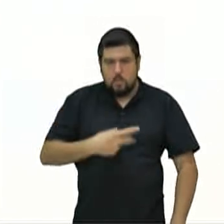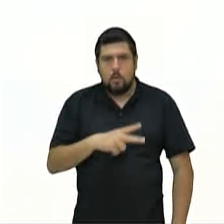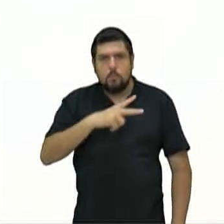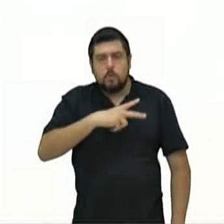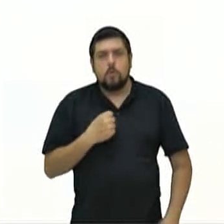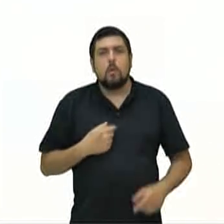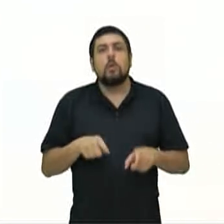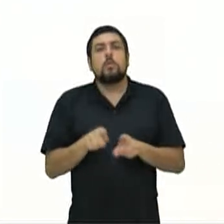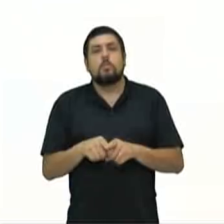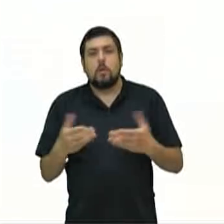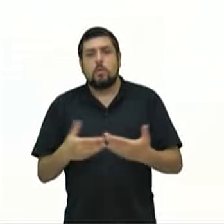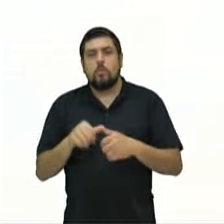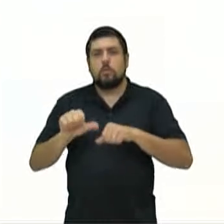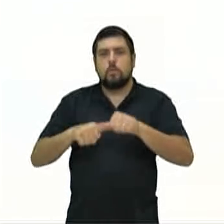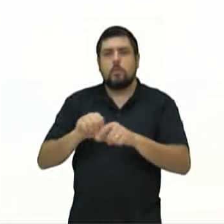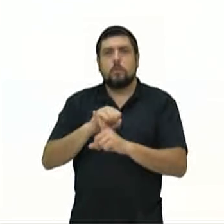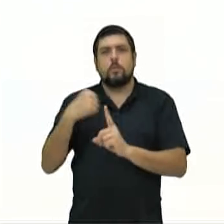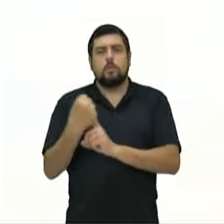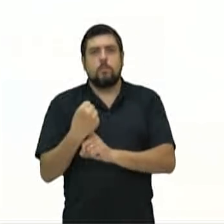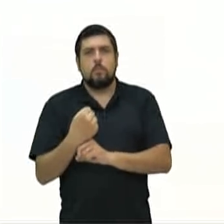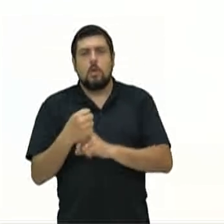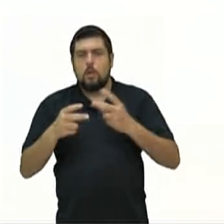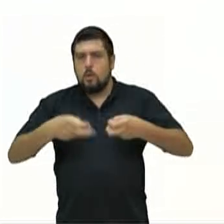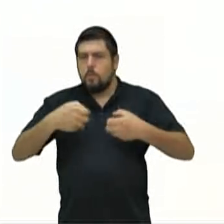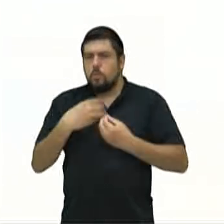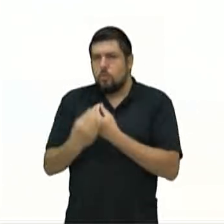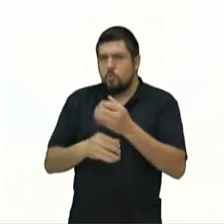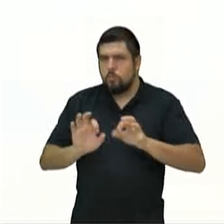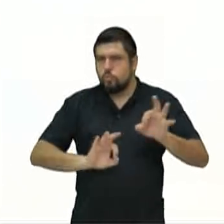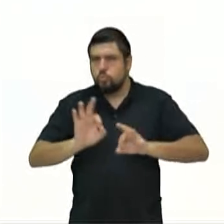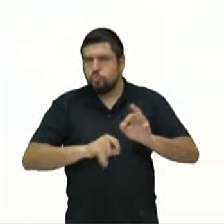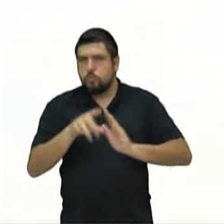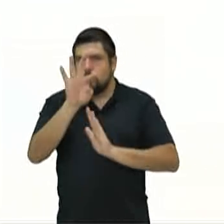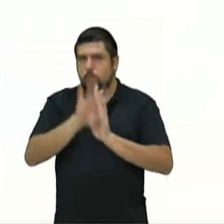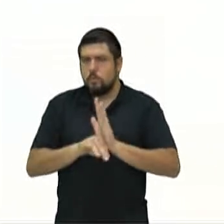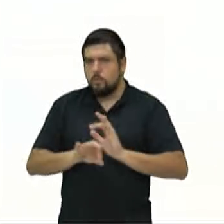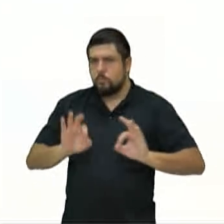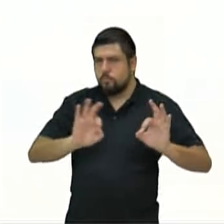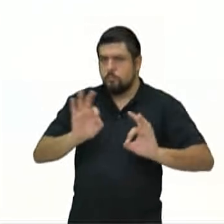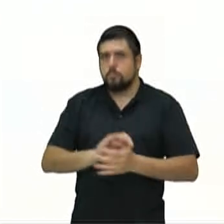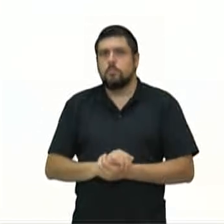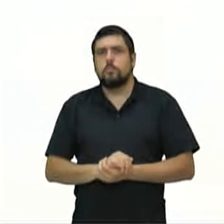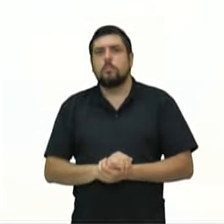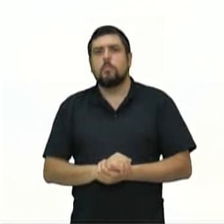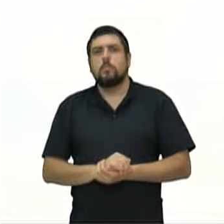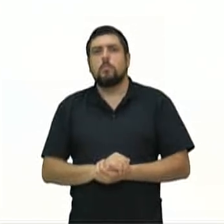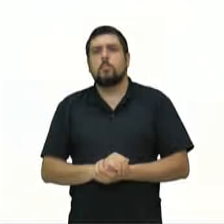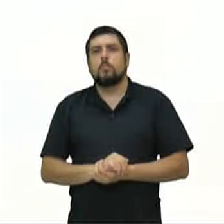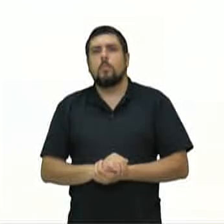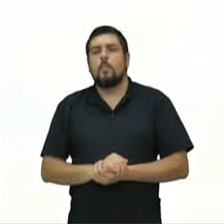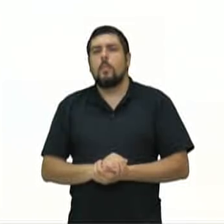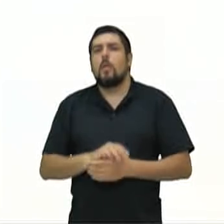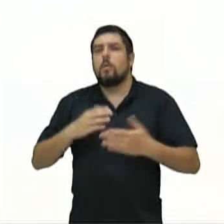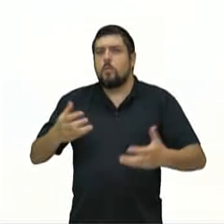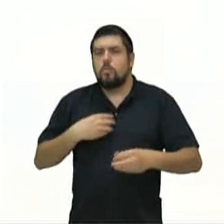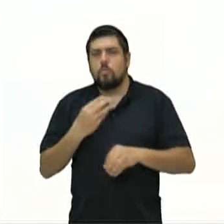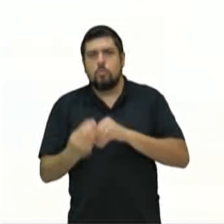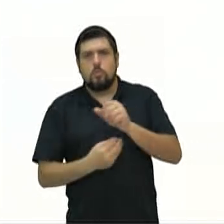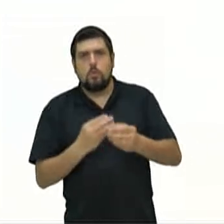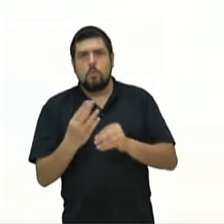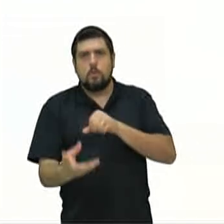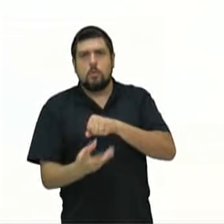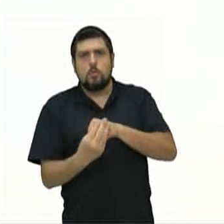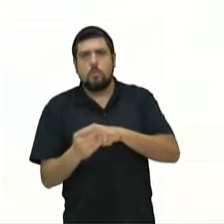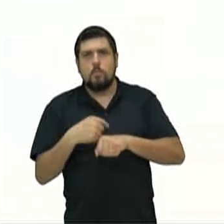agora ele vai falar da transformação social. Olha como ele está trabalhando esses aspectos da transformação. Se a informação é chave para o conhecimento, a leitura de obras